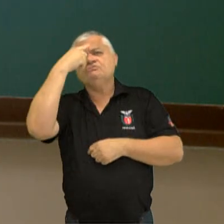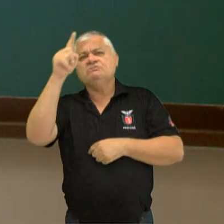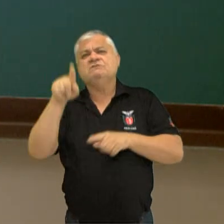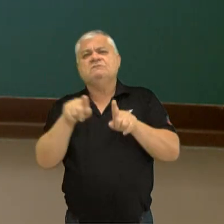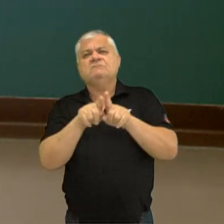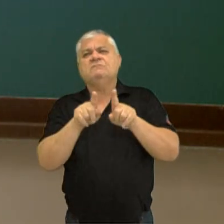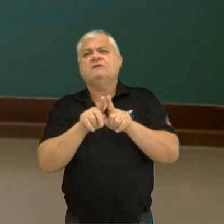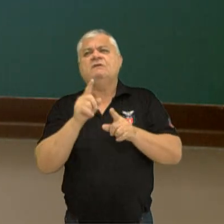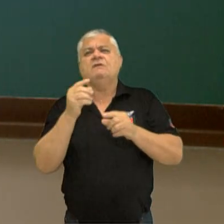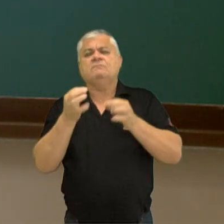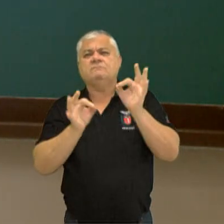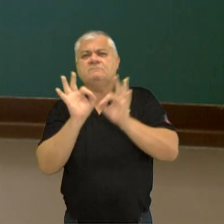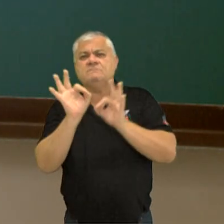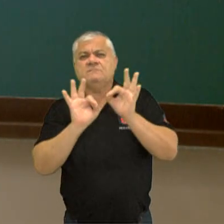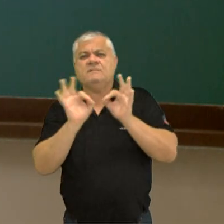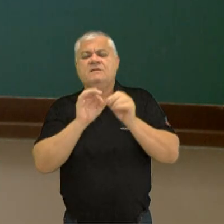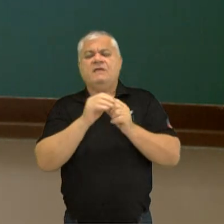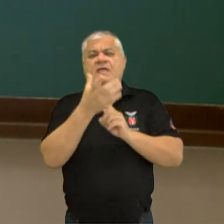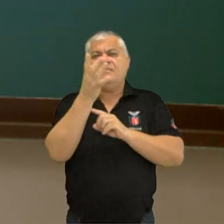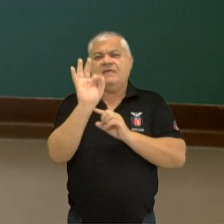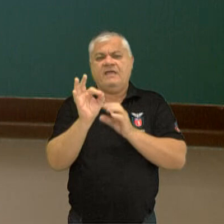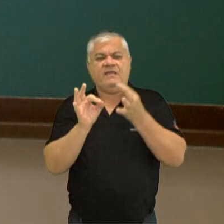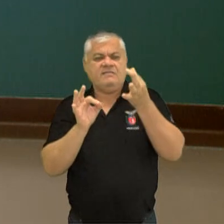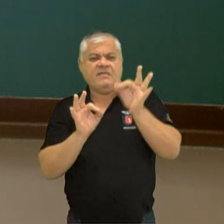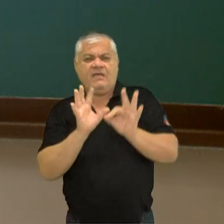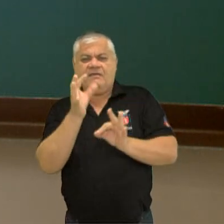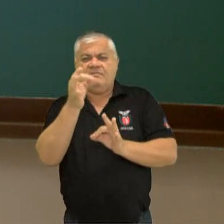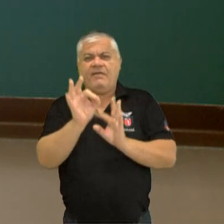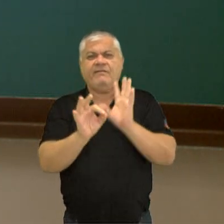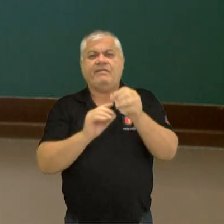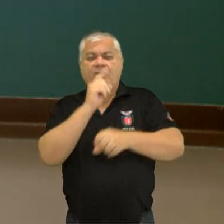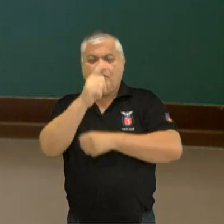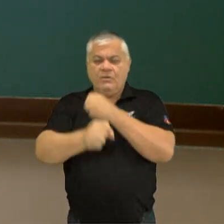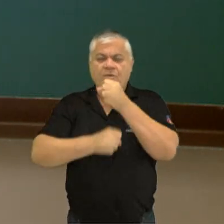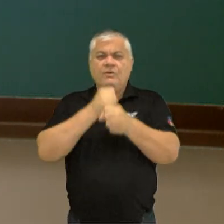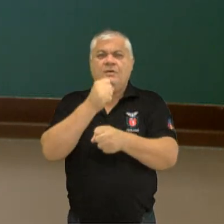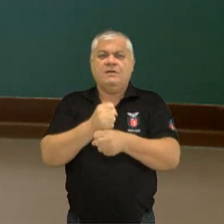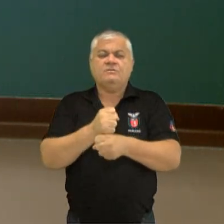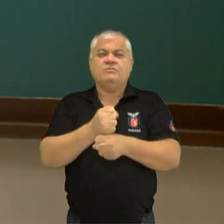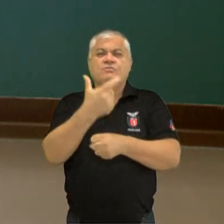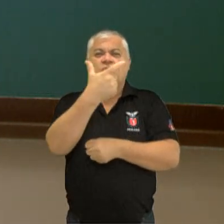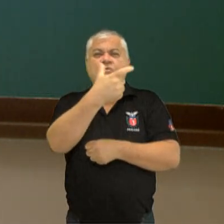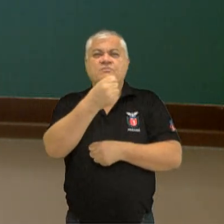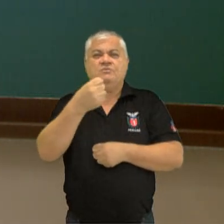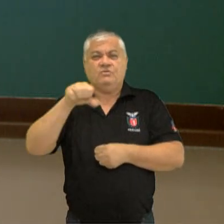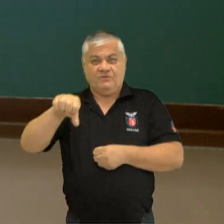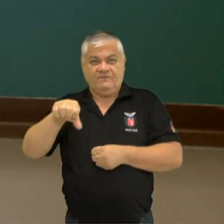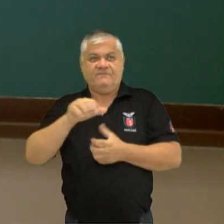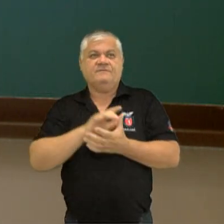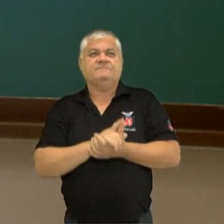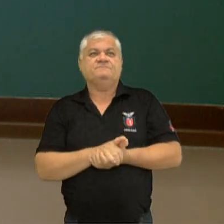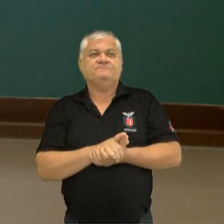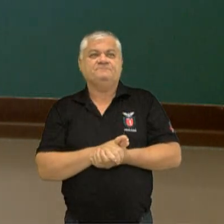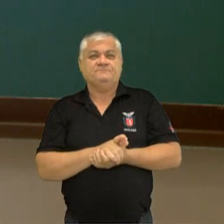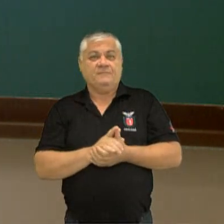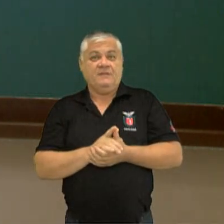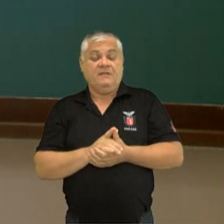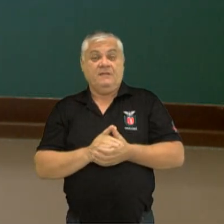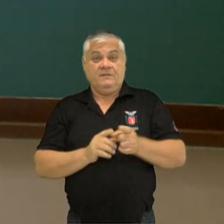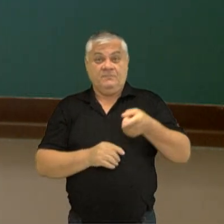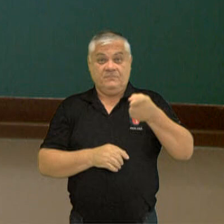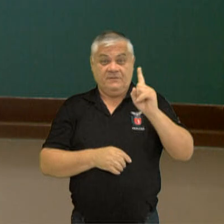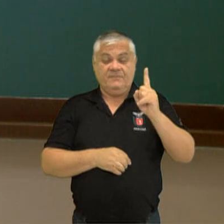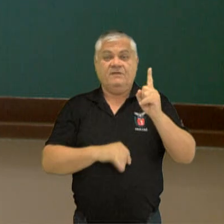essa medição foi feita de 10 em 10 dias no decorrer do ano de 2009. Então, aqui nós temos dia 1/1, a